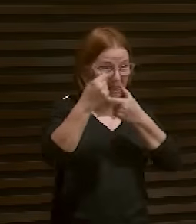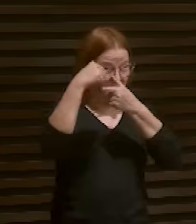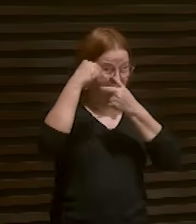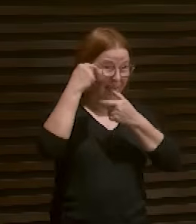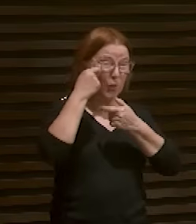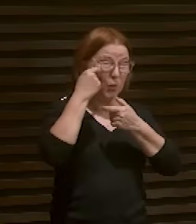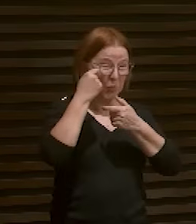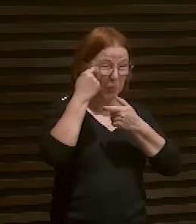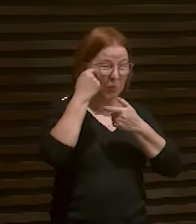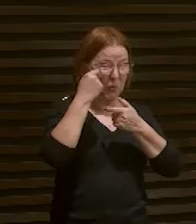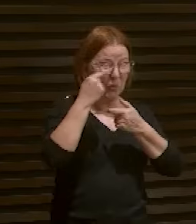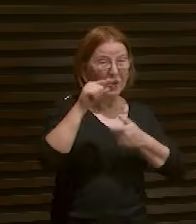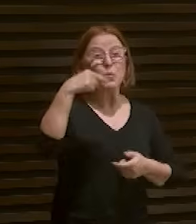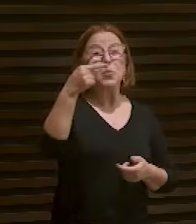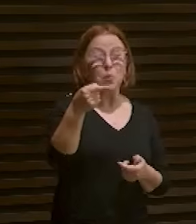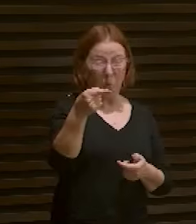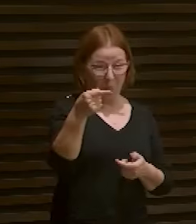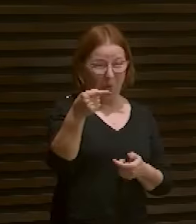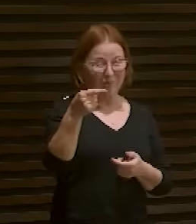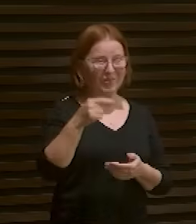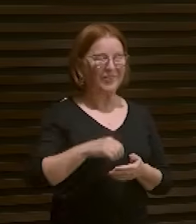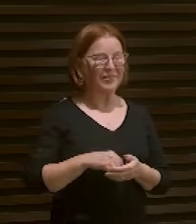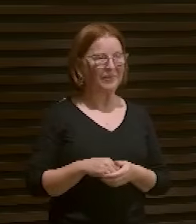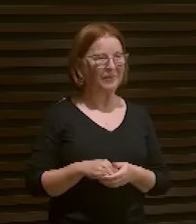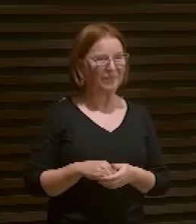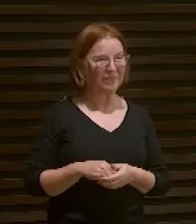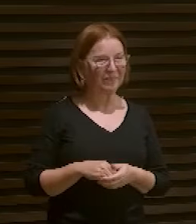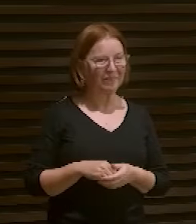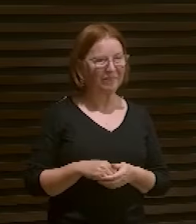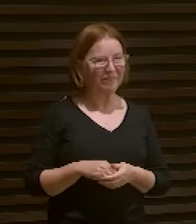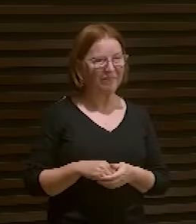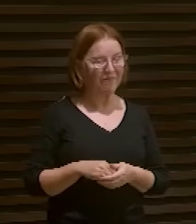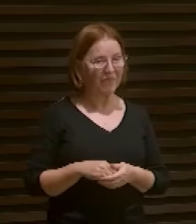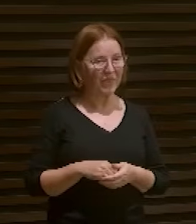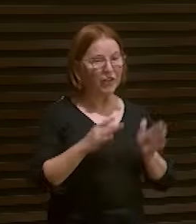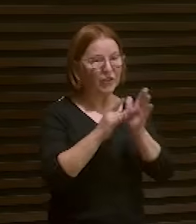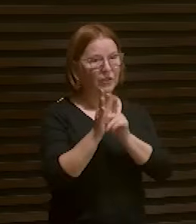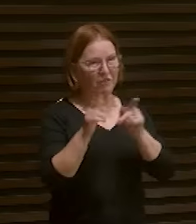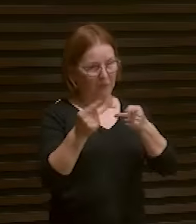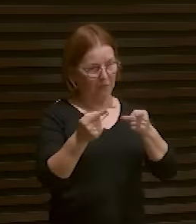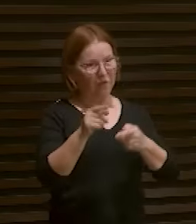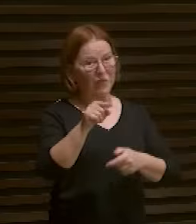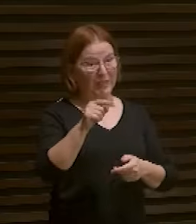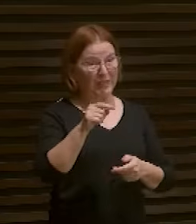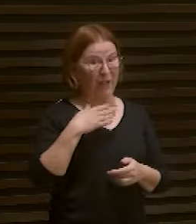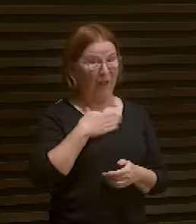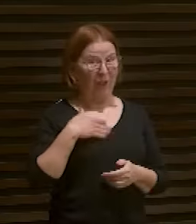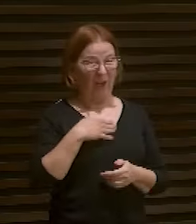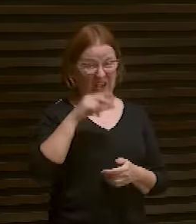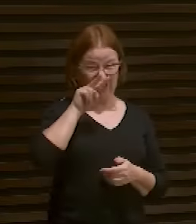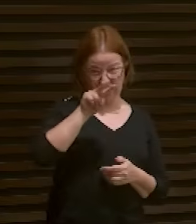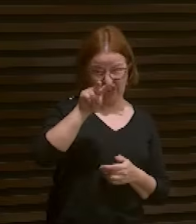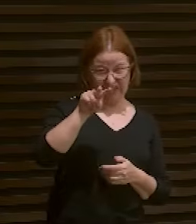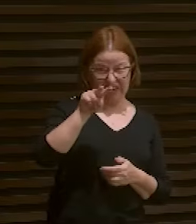ramo seco, é um resíduo de cereal. E Jesus diz: você gosta de olhar